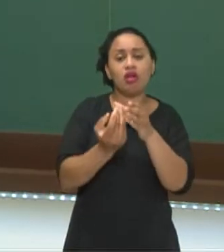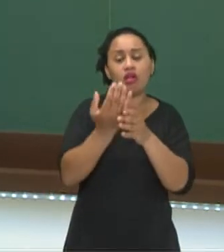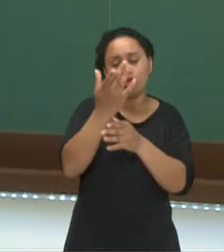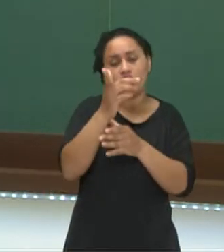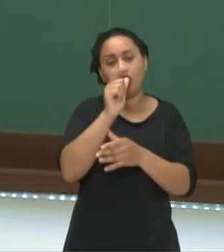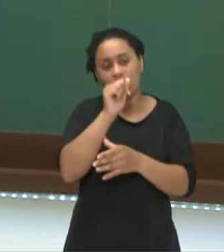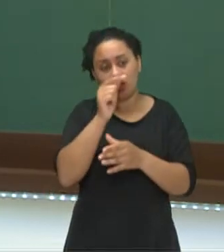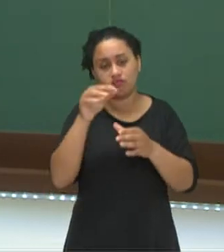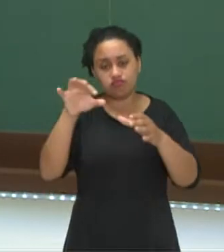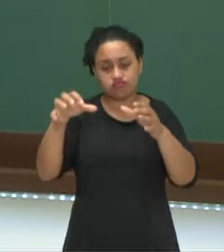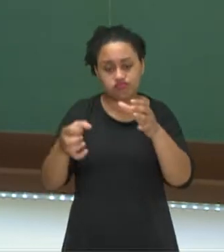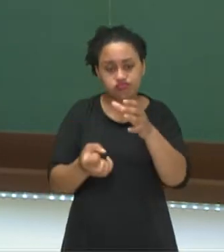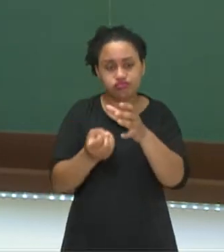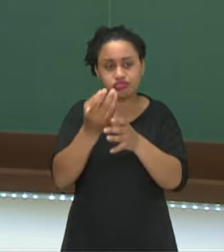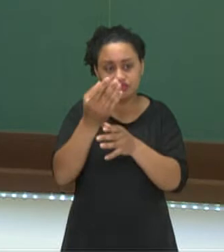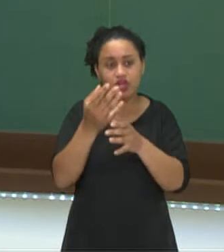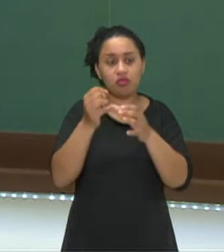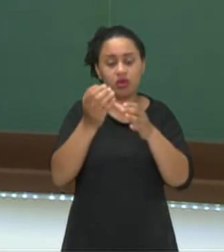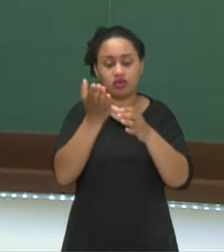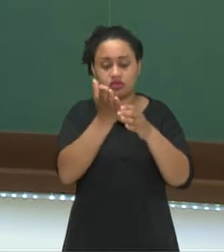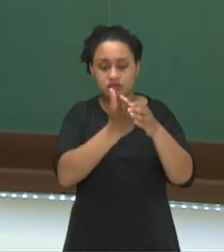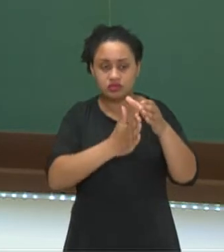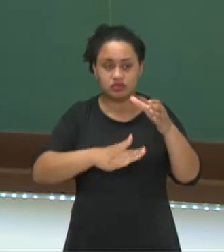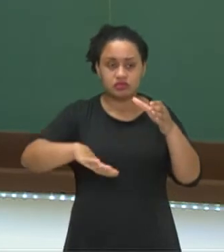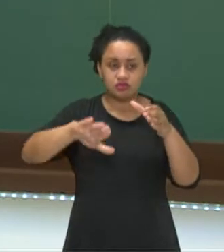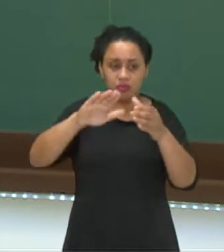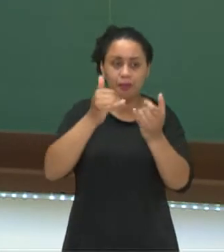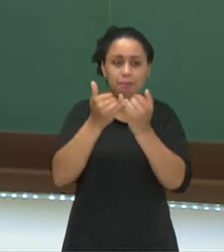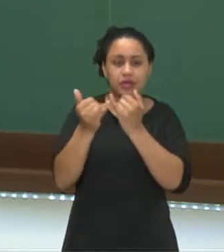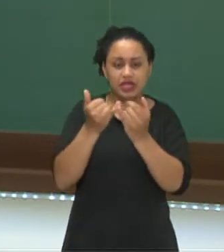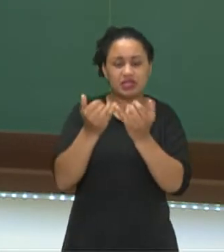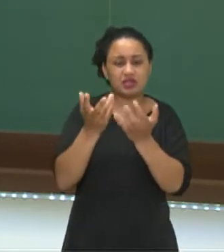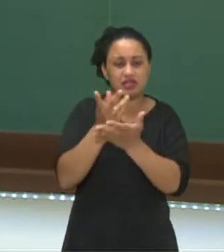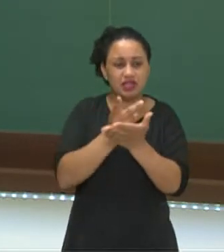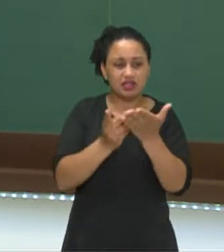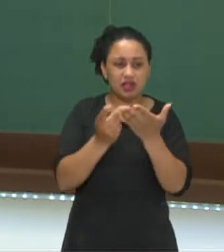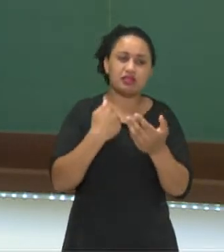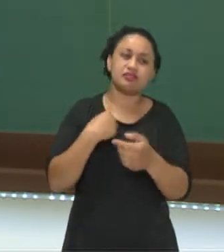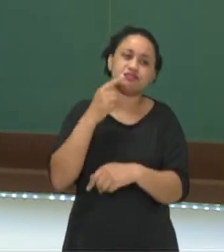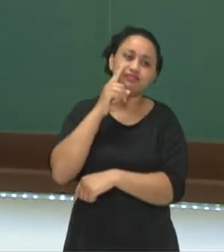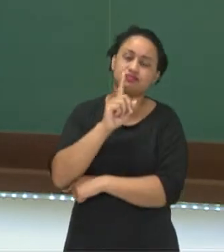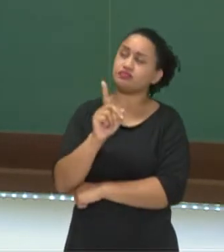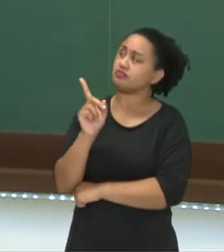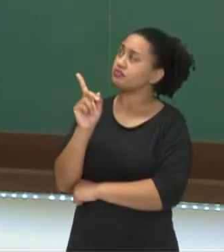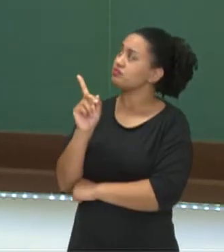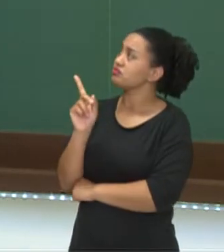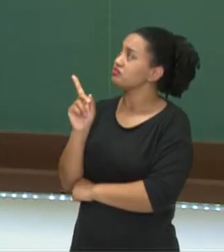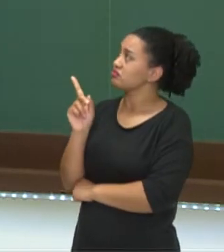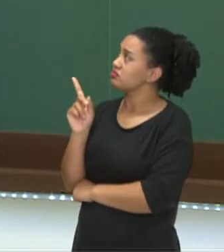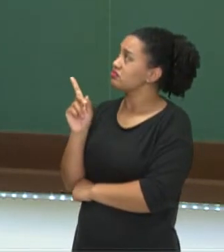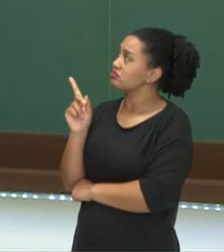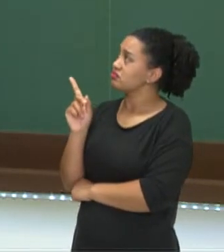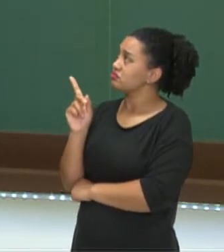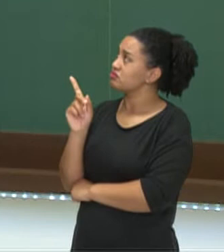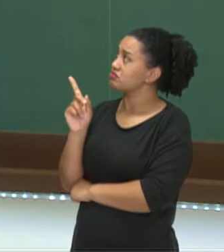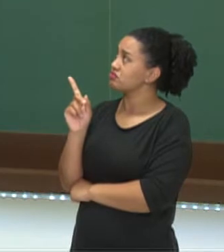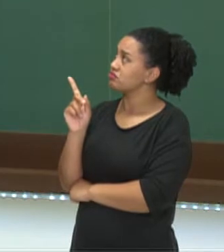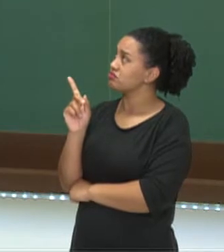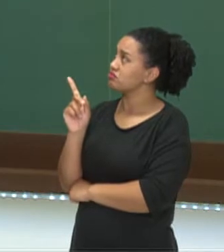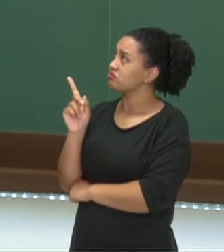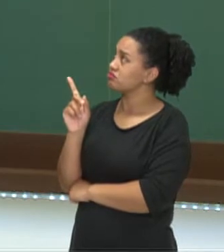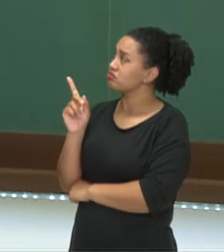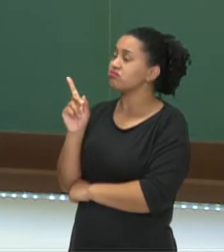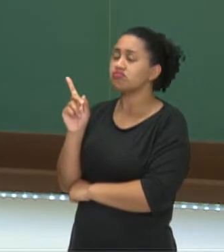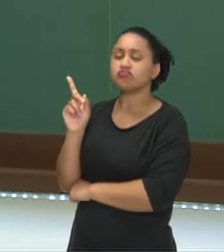da esponja. Então, você pode fazer um desenho parecido com esse, com as setas ali mostrando os poros